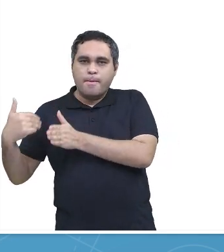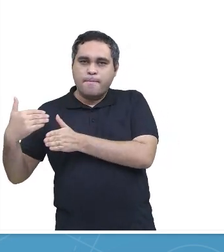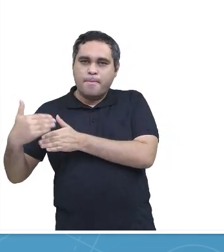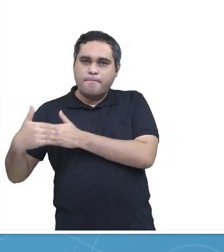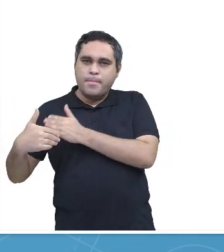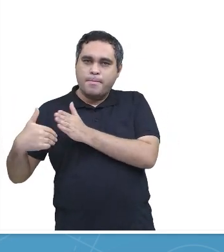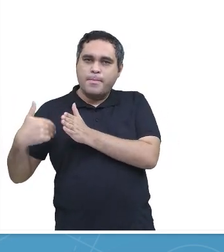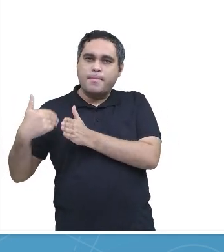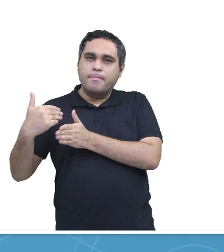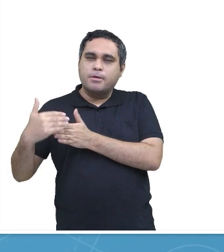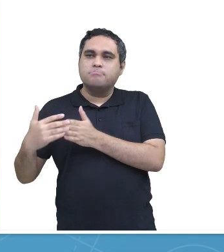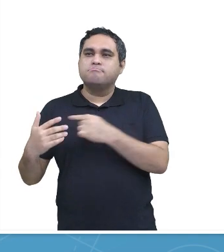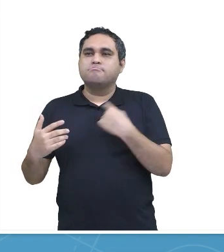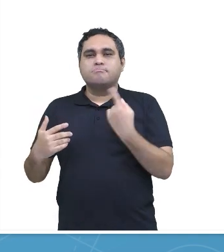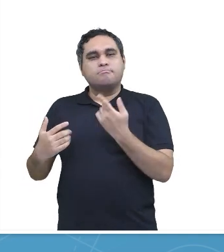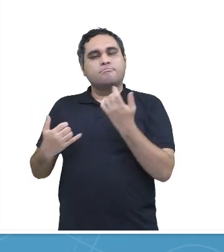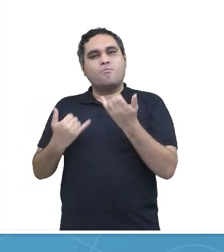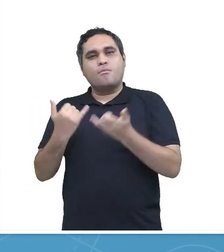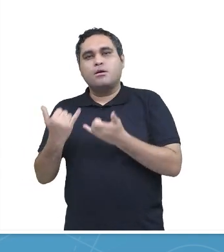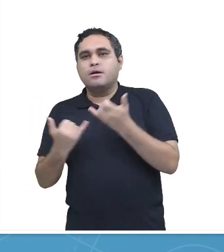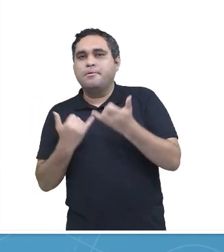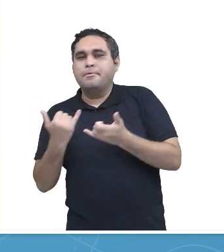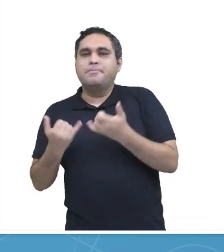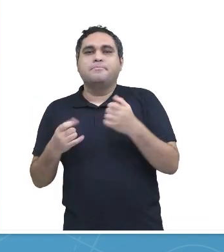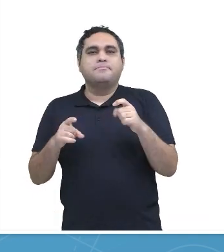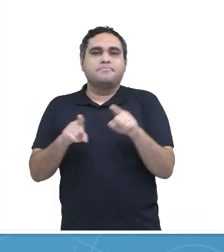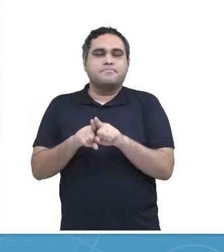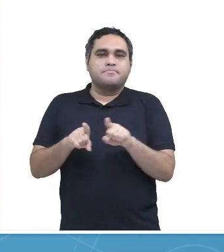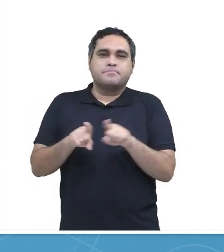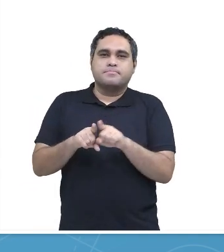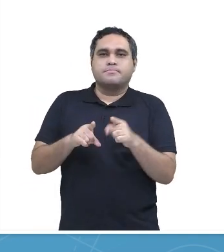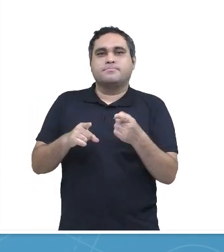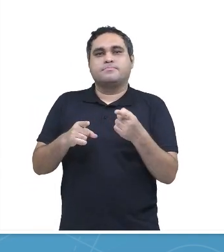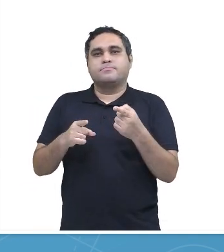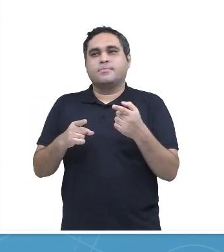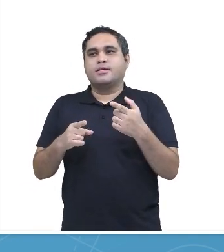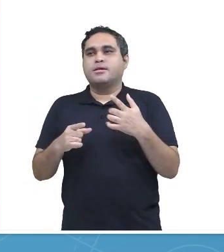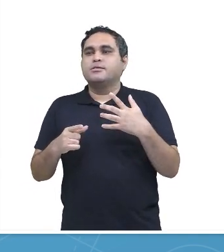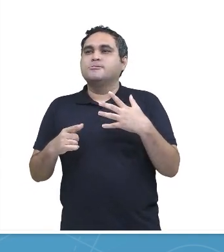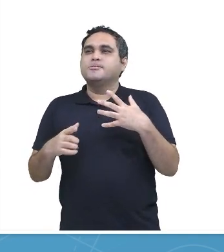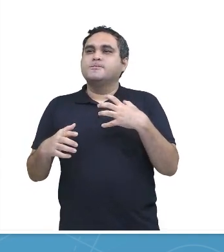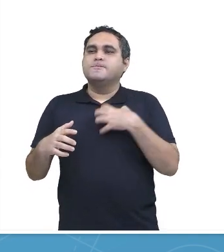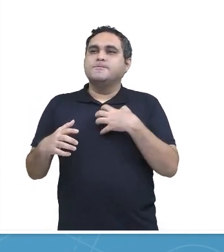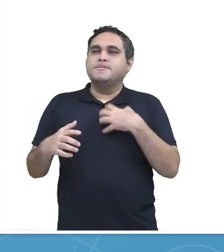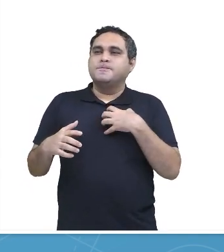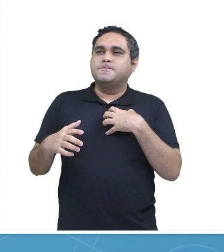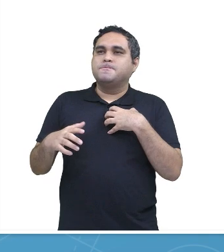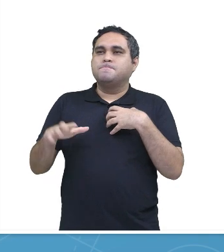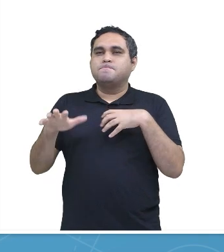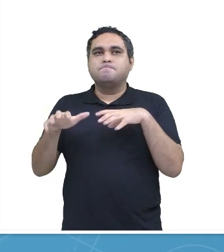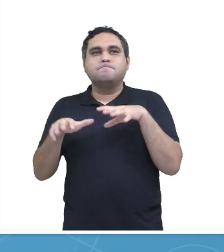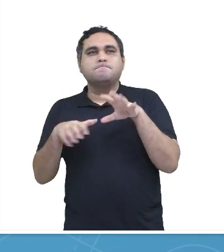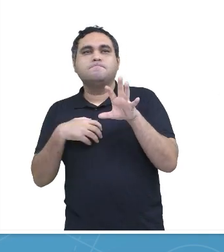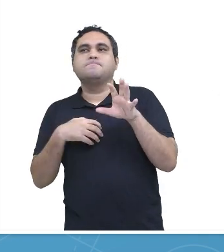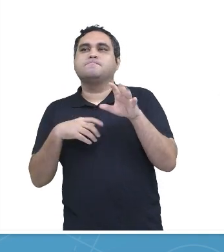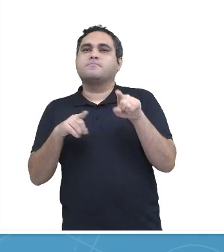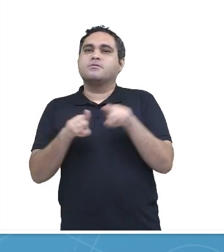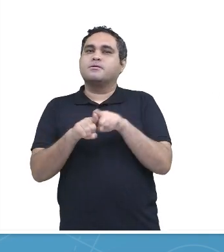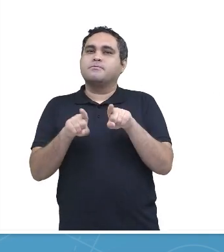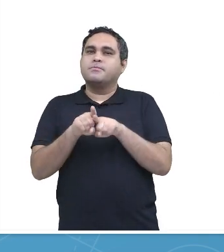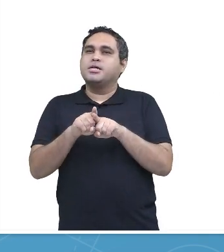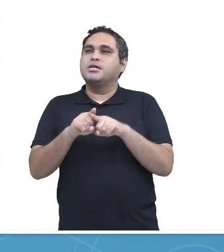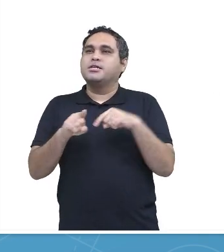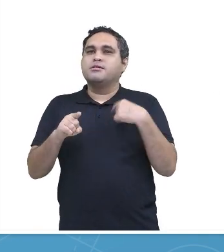nós brincamos, nós desenvolvemos nossa afetividade e também somos bastante